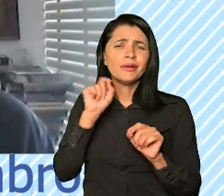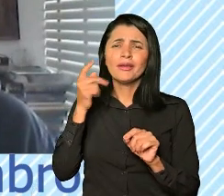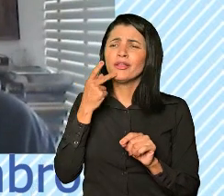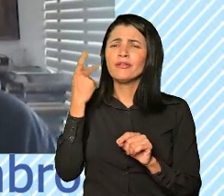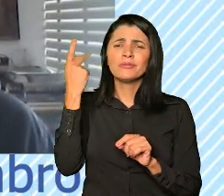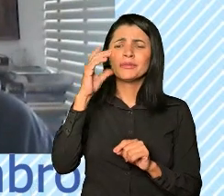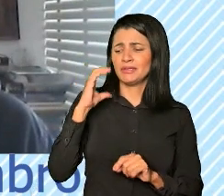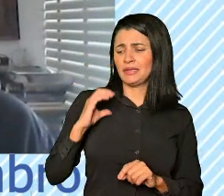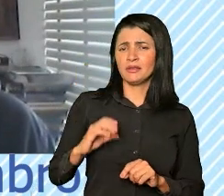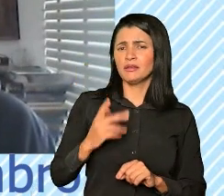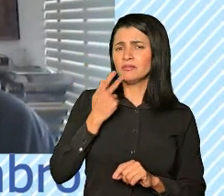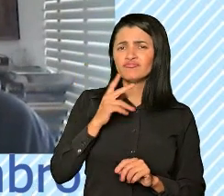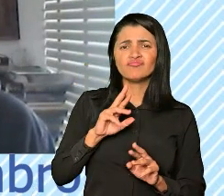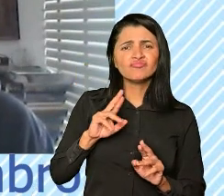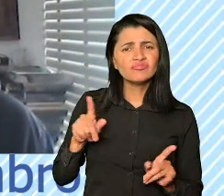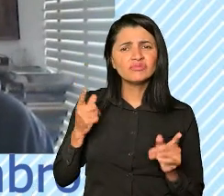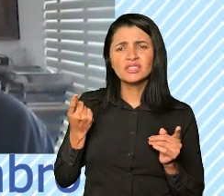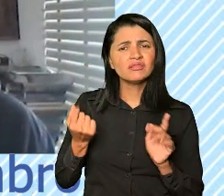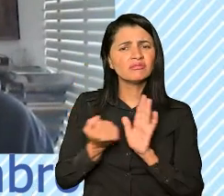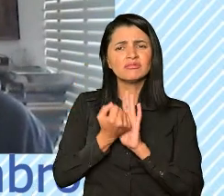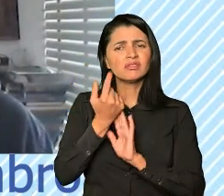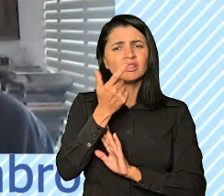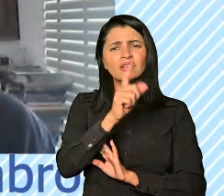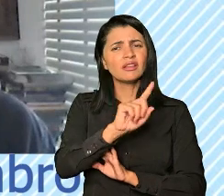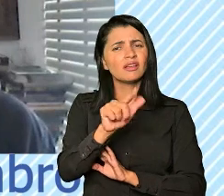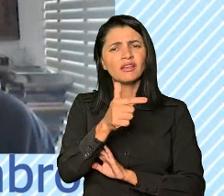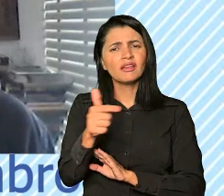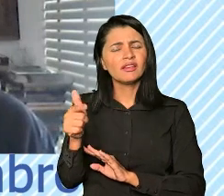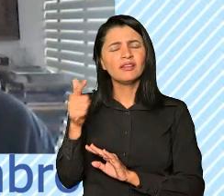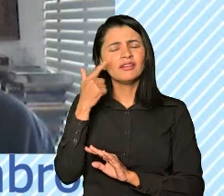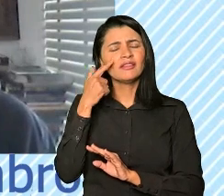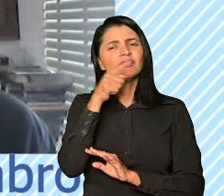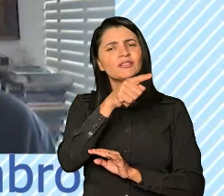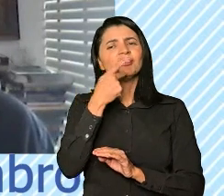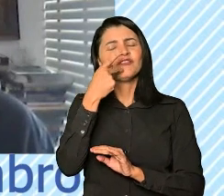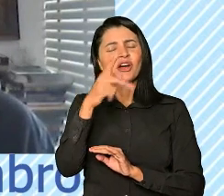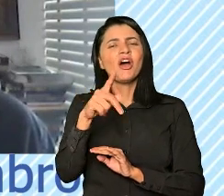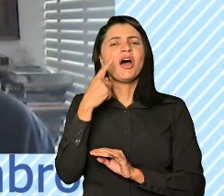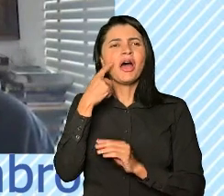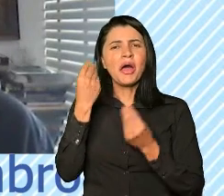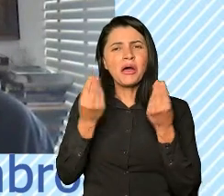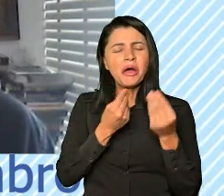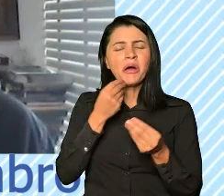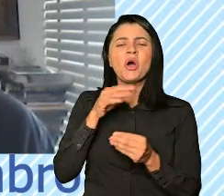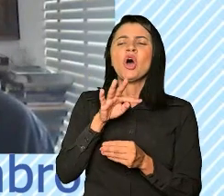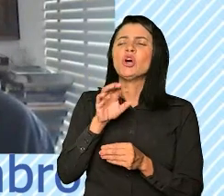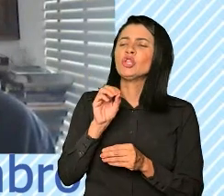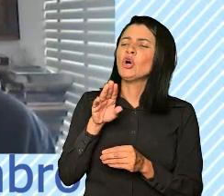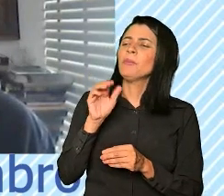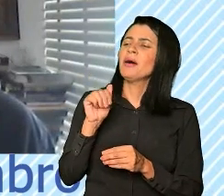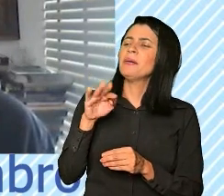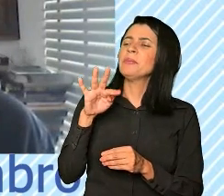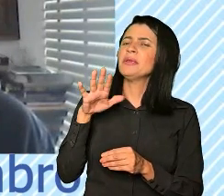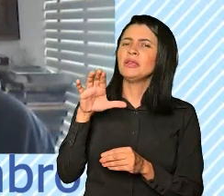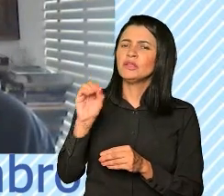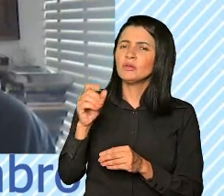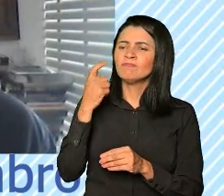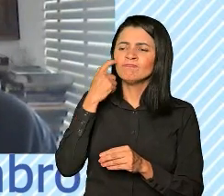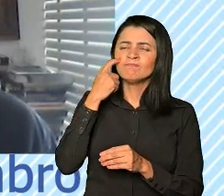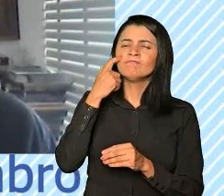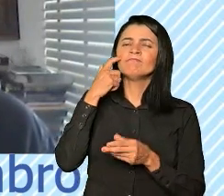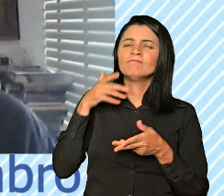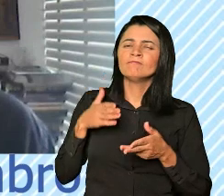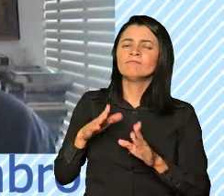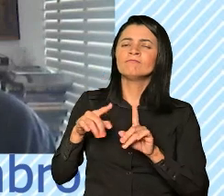como cidadã, né? Então, algo, você falou em tombamento, e eu me veio essa questão dos jazigos,